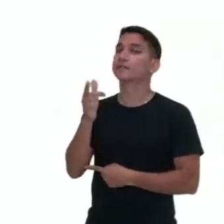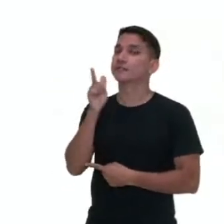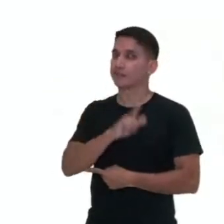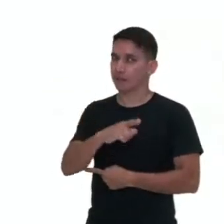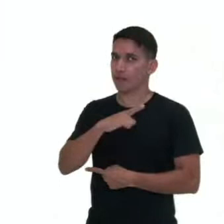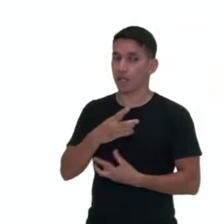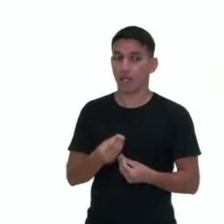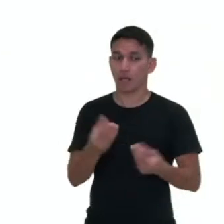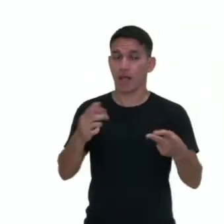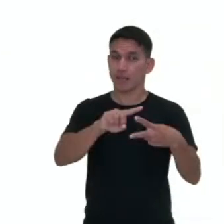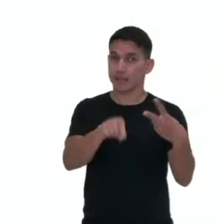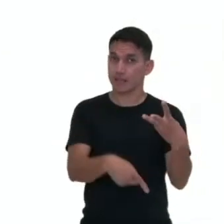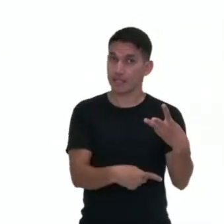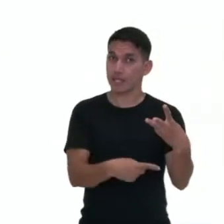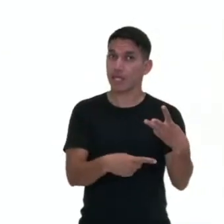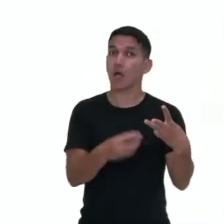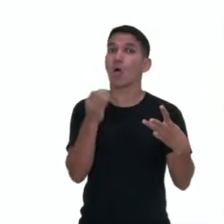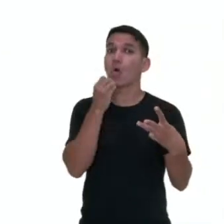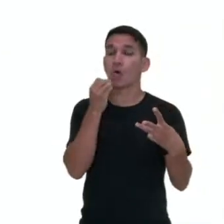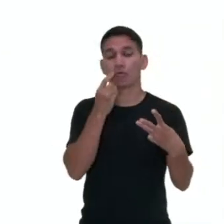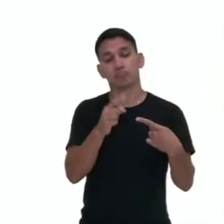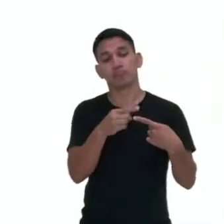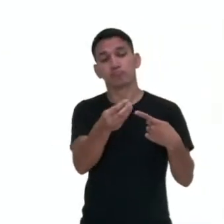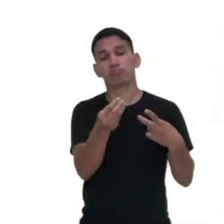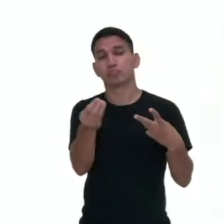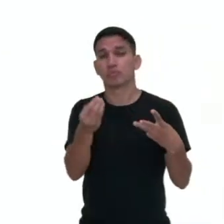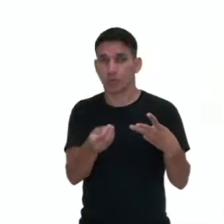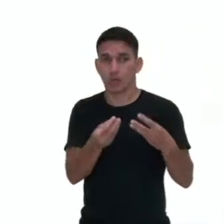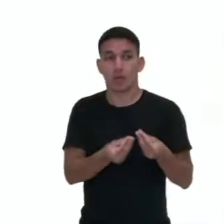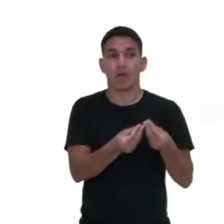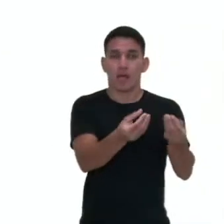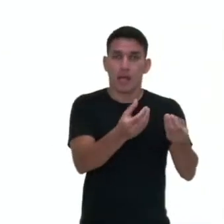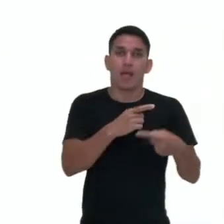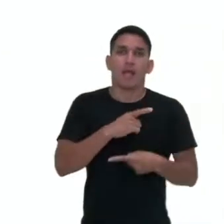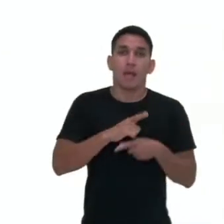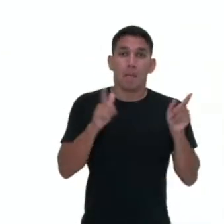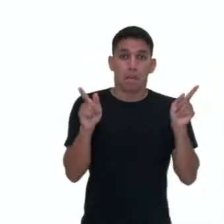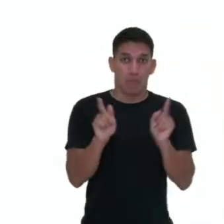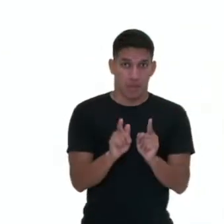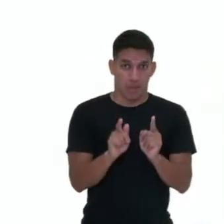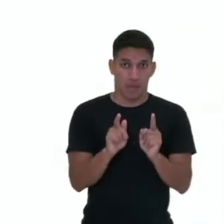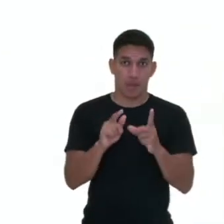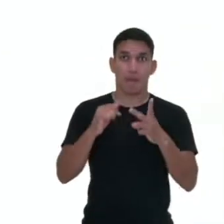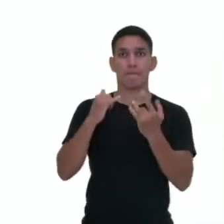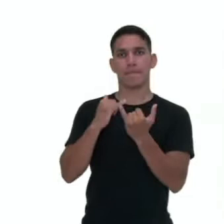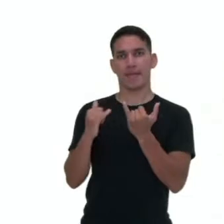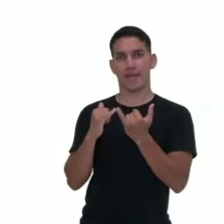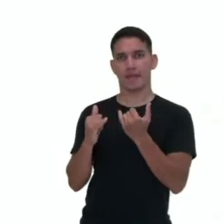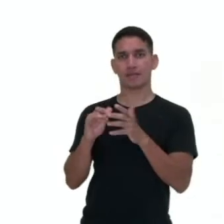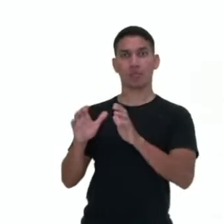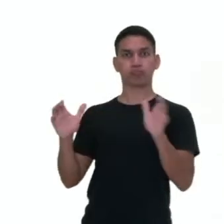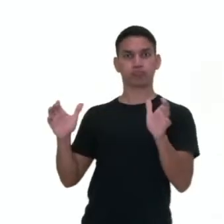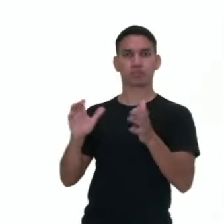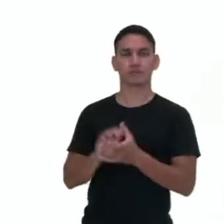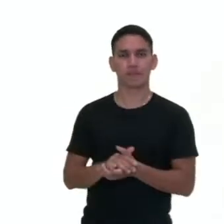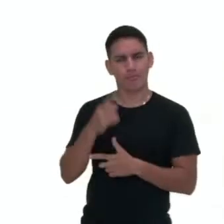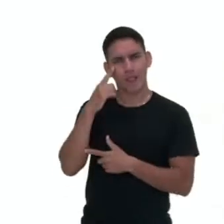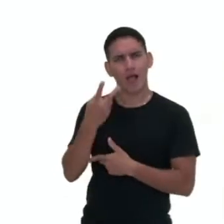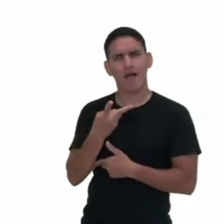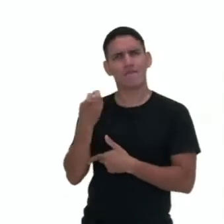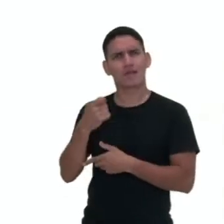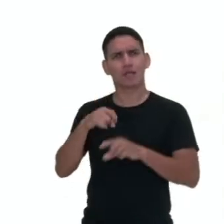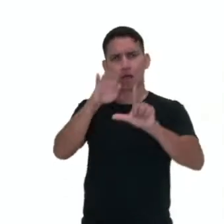opções de refeições para a viagem: pequena, média e grande. Veja nos quadros a quantidade